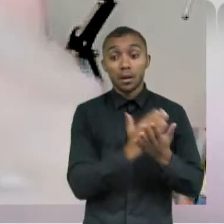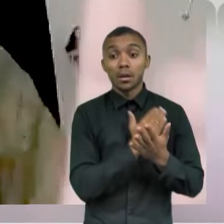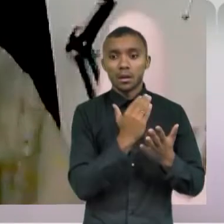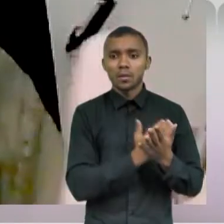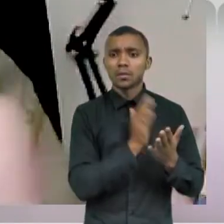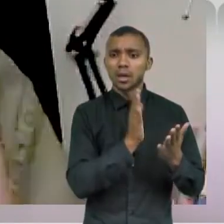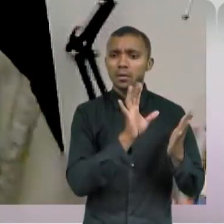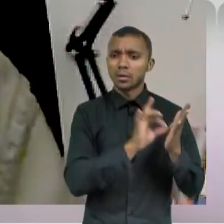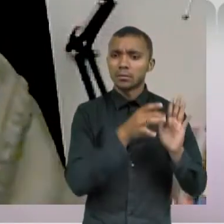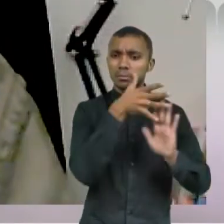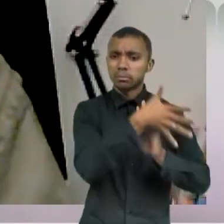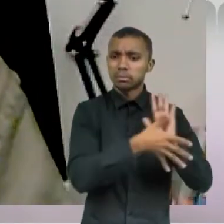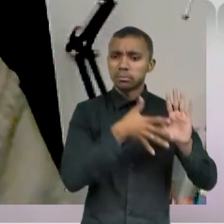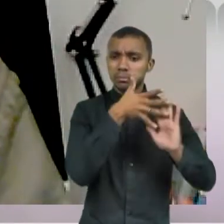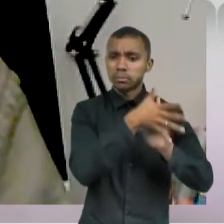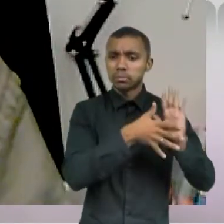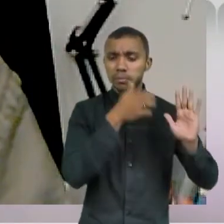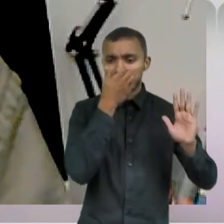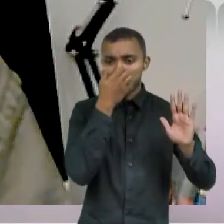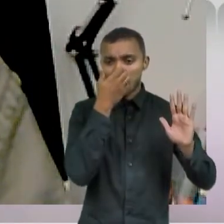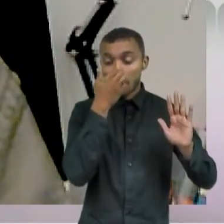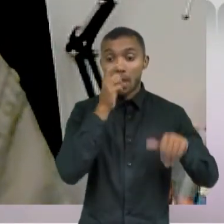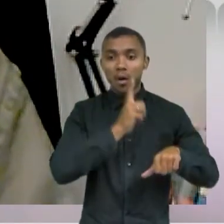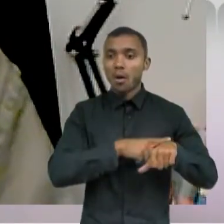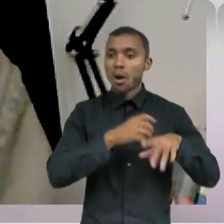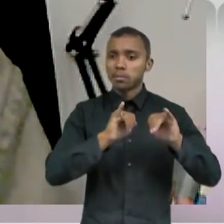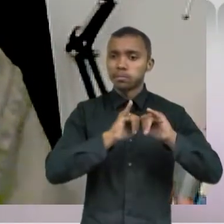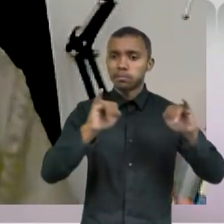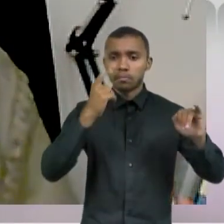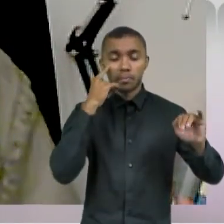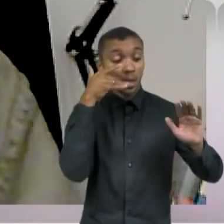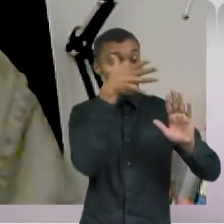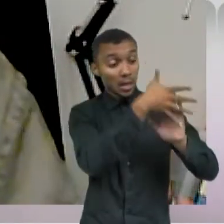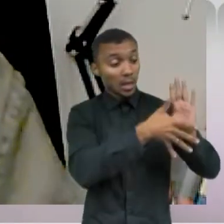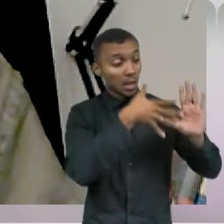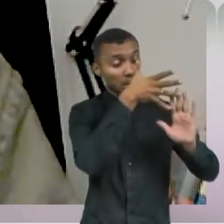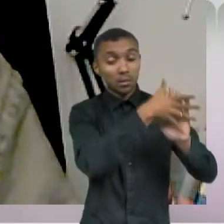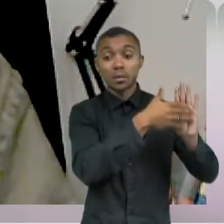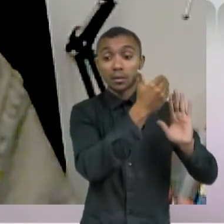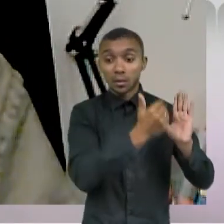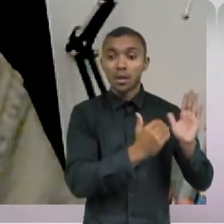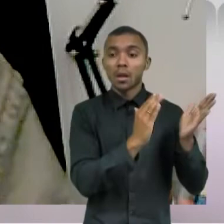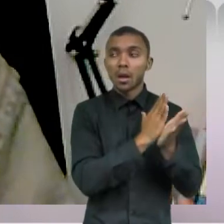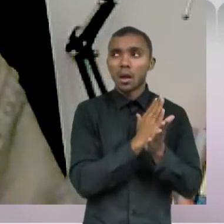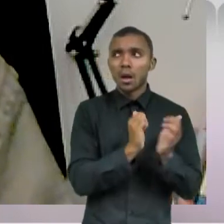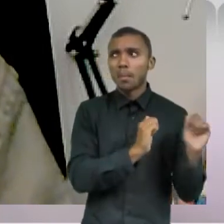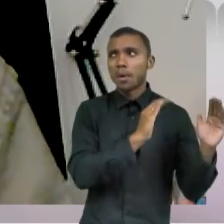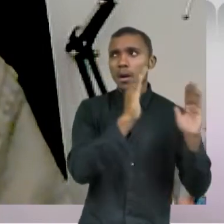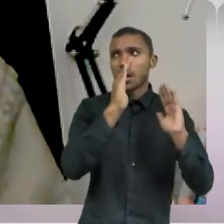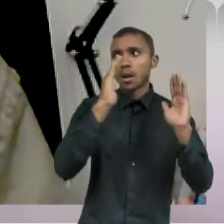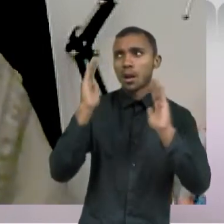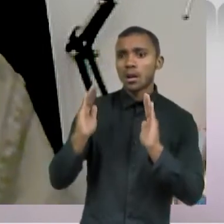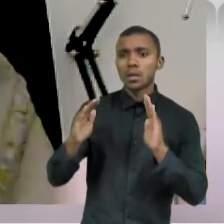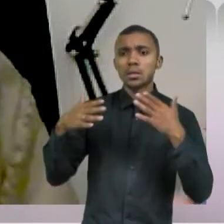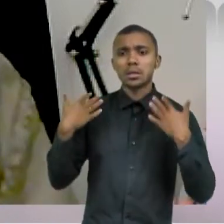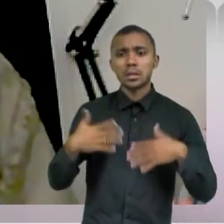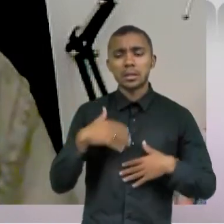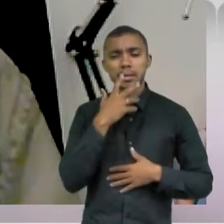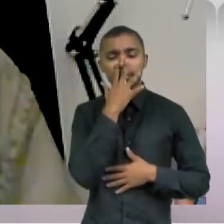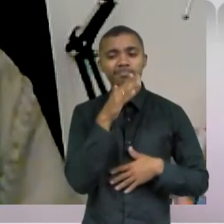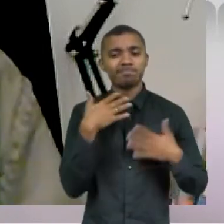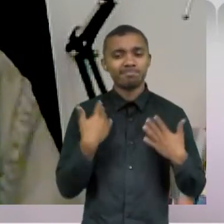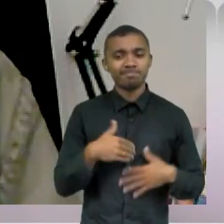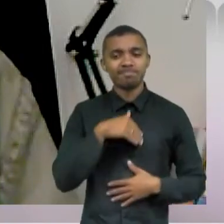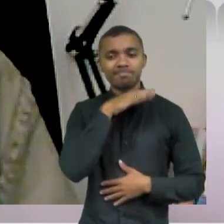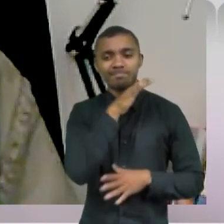continha, disse isso publicamente, né? Na mesa do lançamento, que aquele livro continha episódios e fatos muito